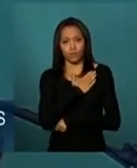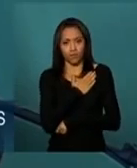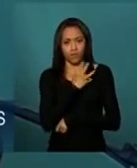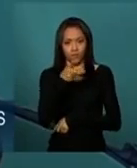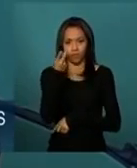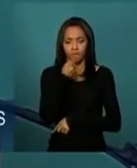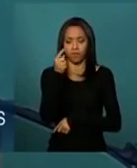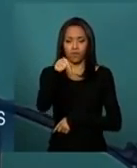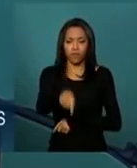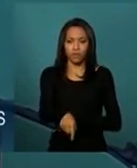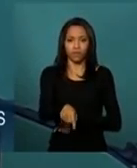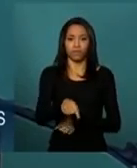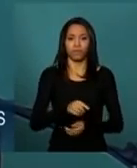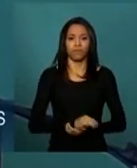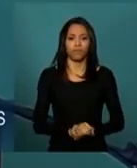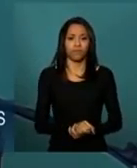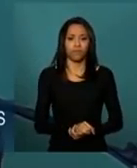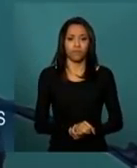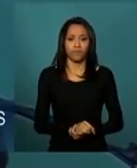também de dizer